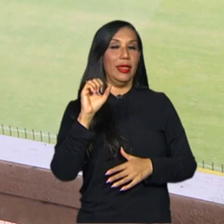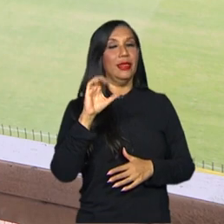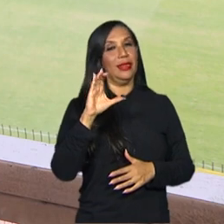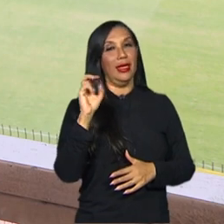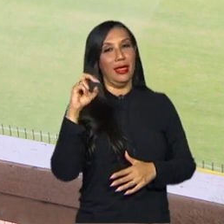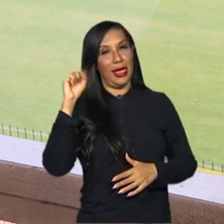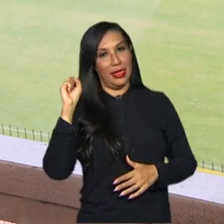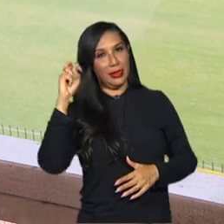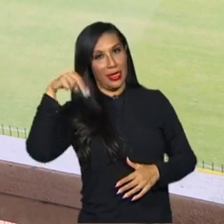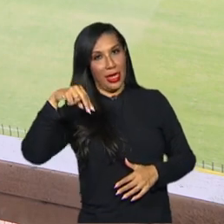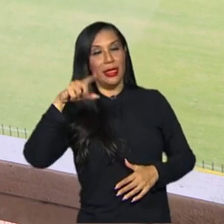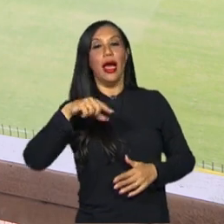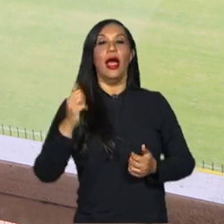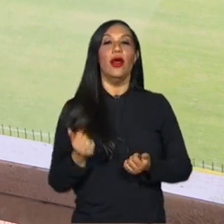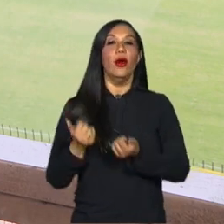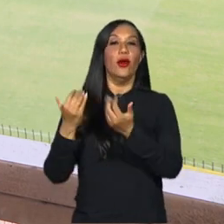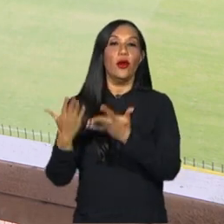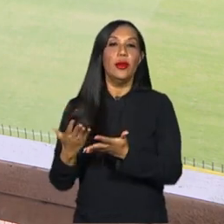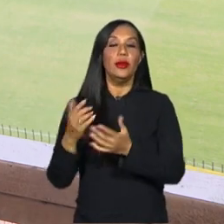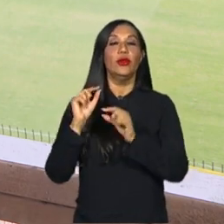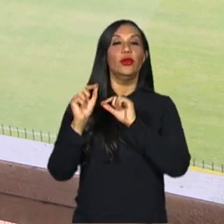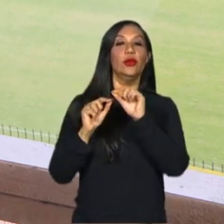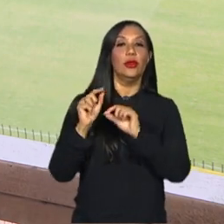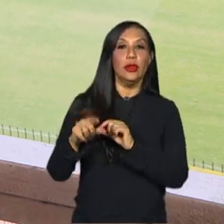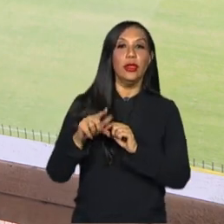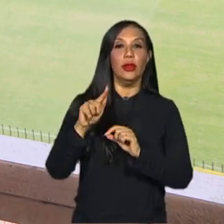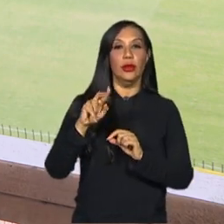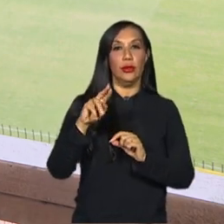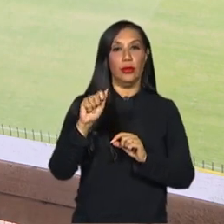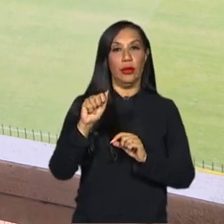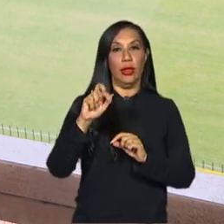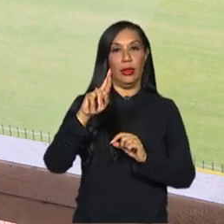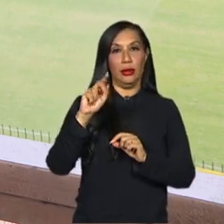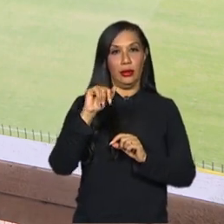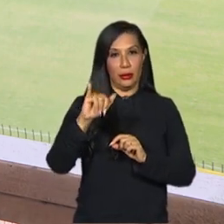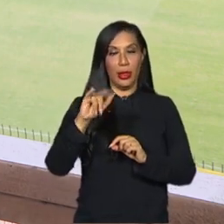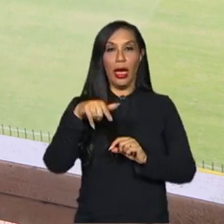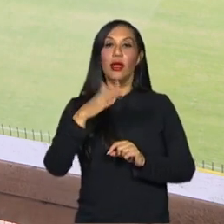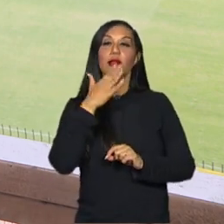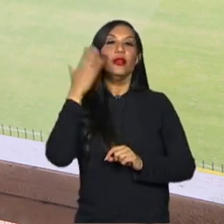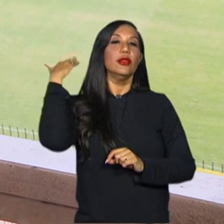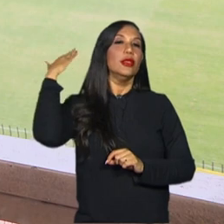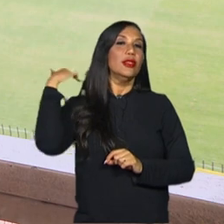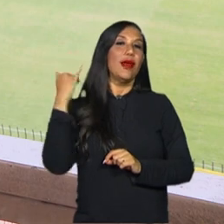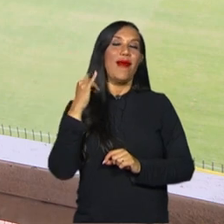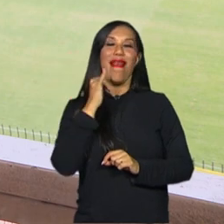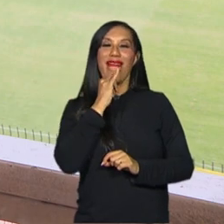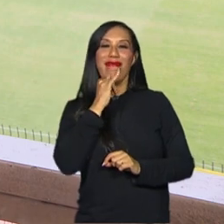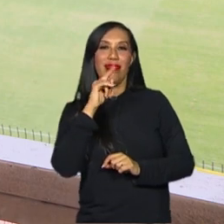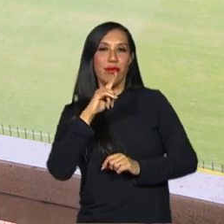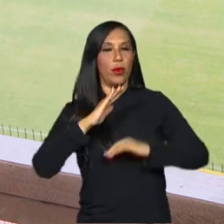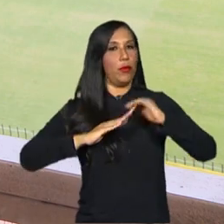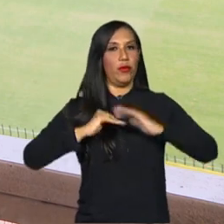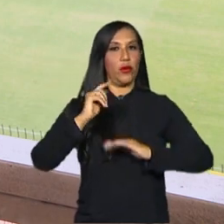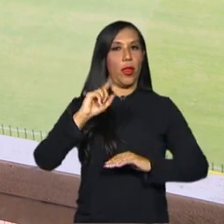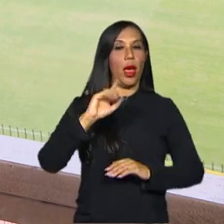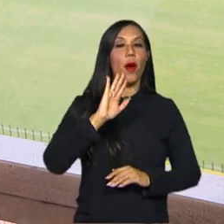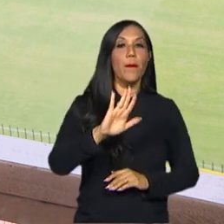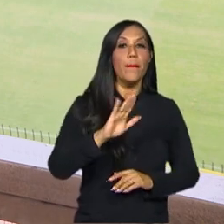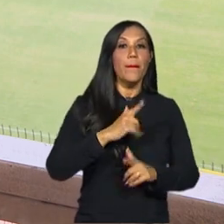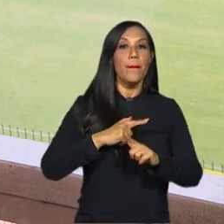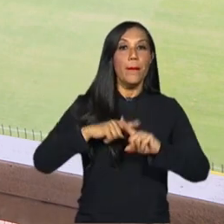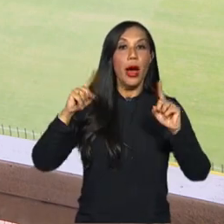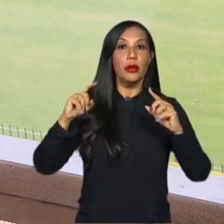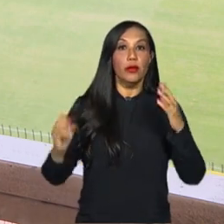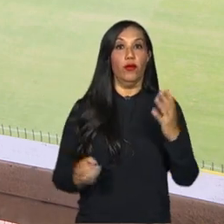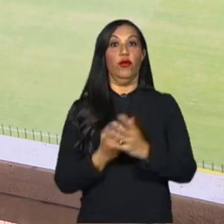Nacional, que foi cedido em comodato ao Guarani, que era um clube amador da cidade. Quando se